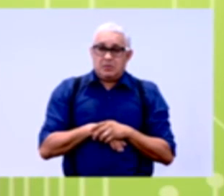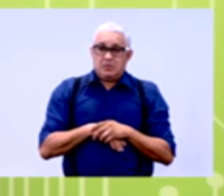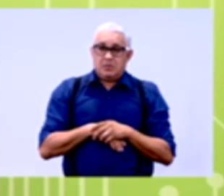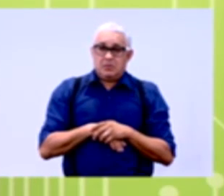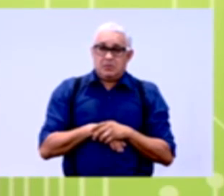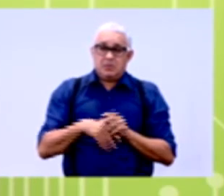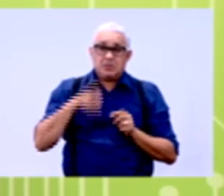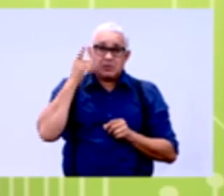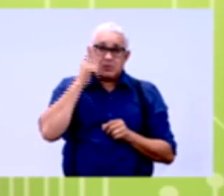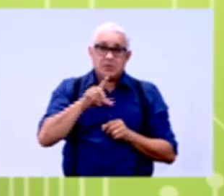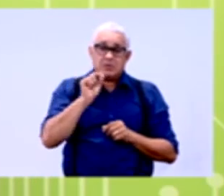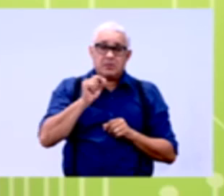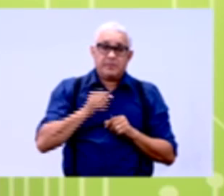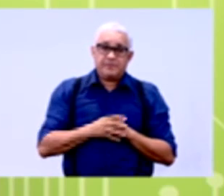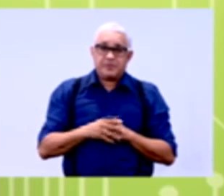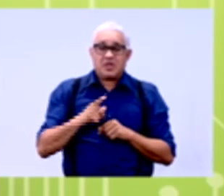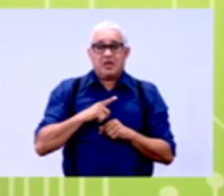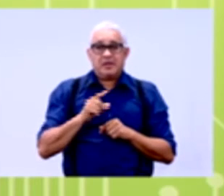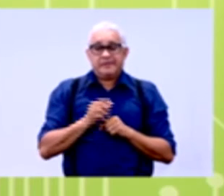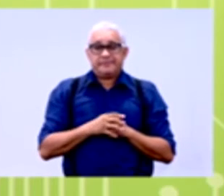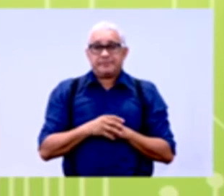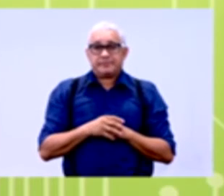vamos conseguir então ter